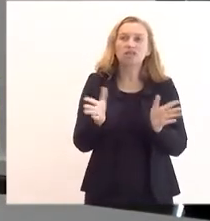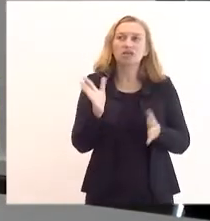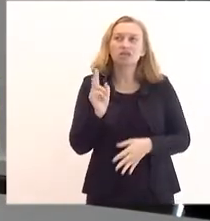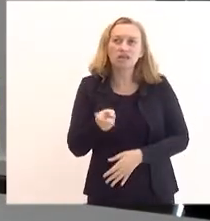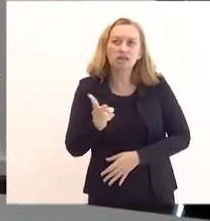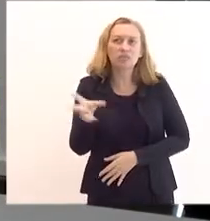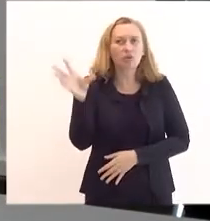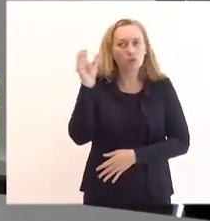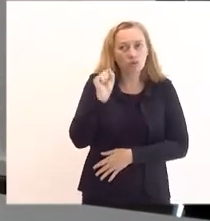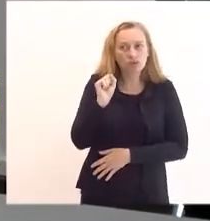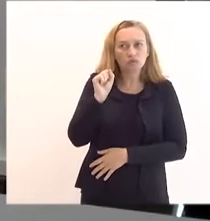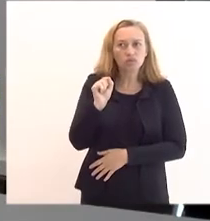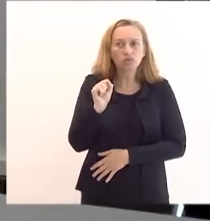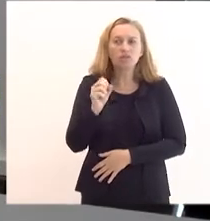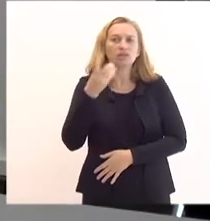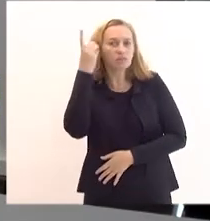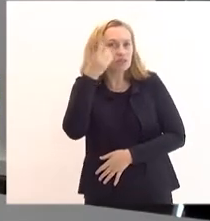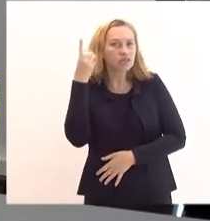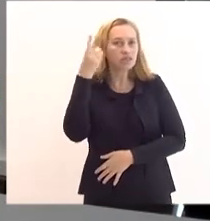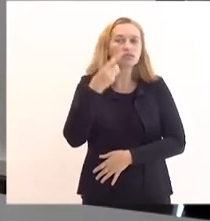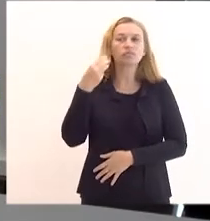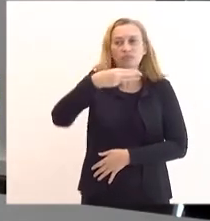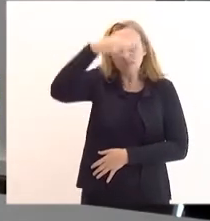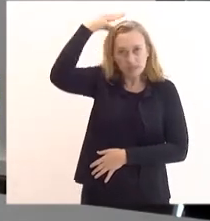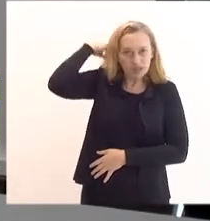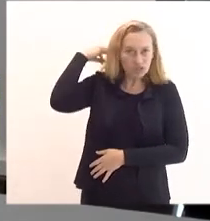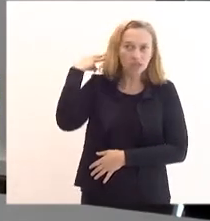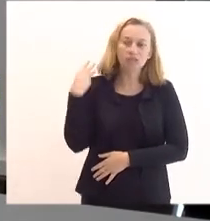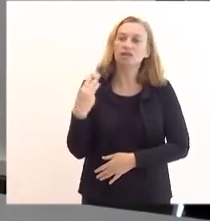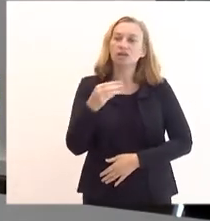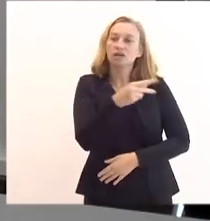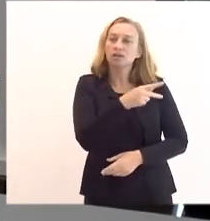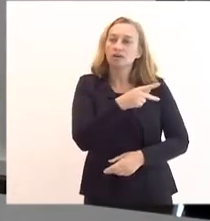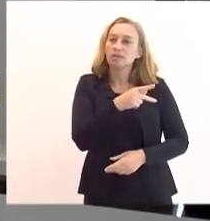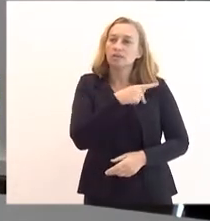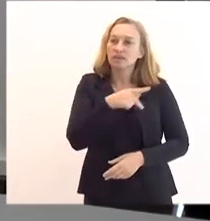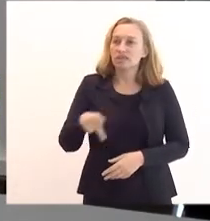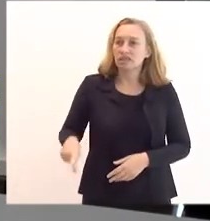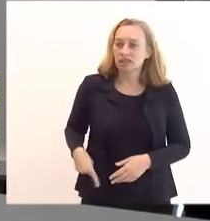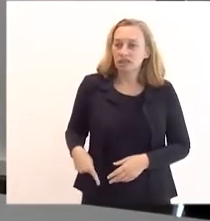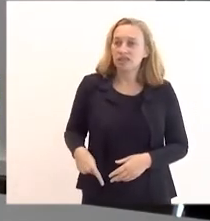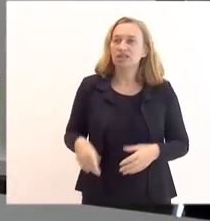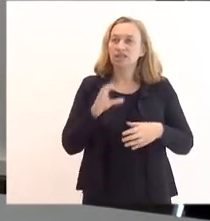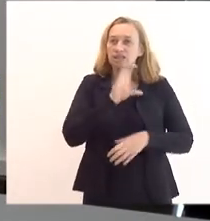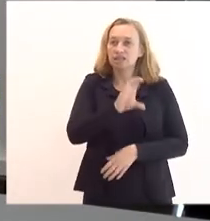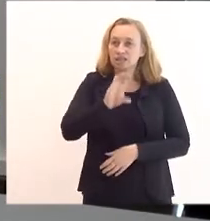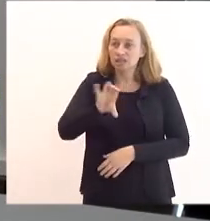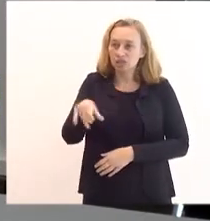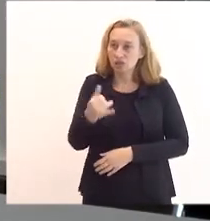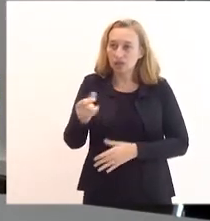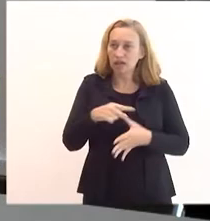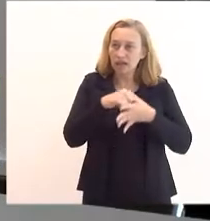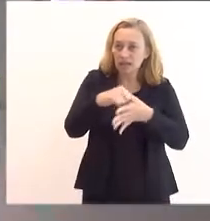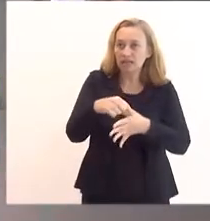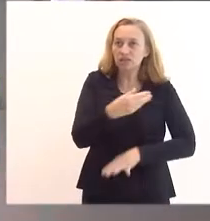sempre o deputado Márcio Pacheco, que, além de presidente da CCJ, é líder do governo. E eu não quero só aprovar na